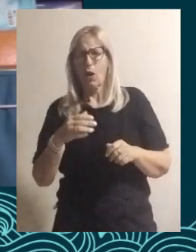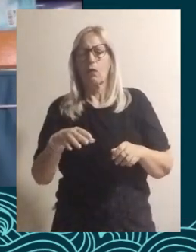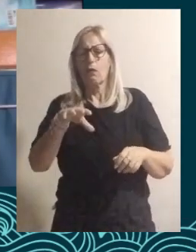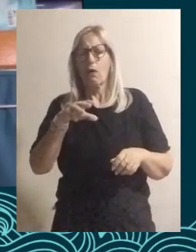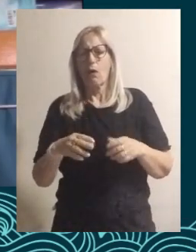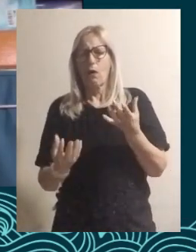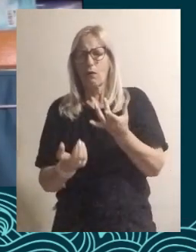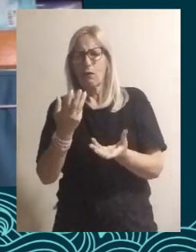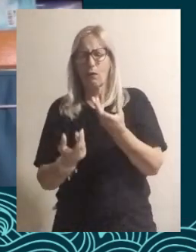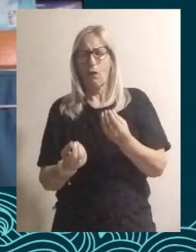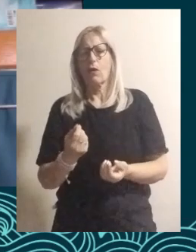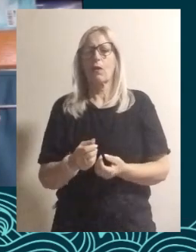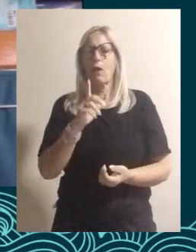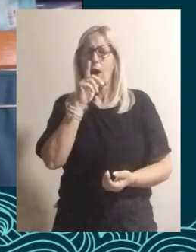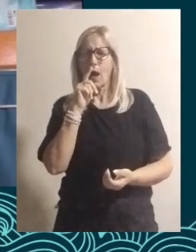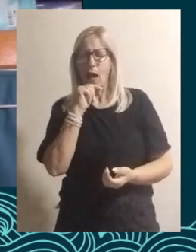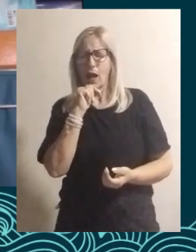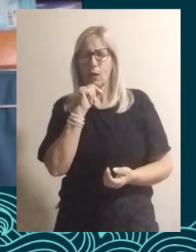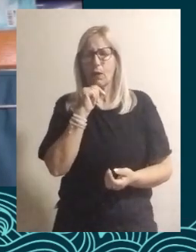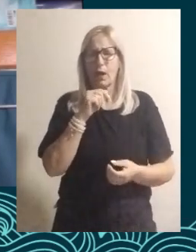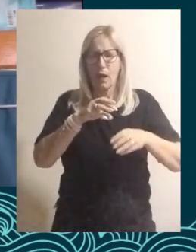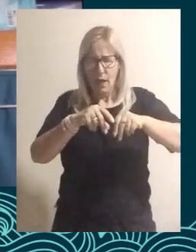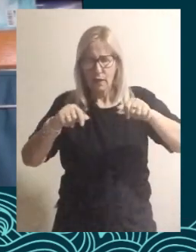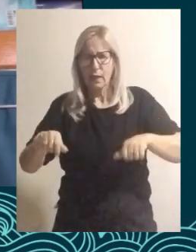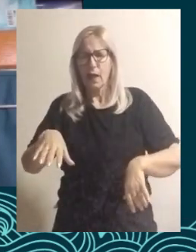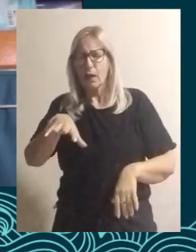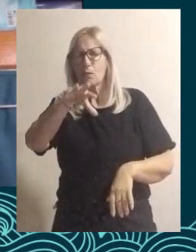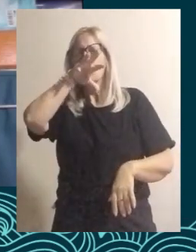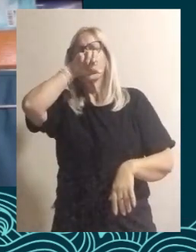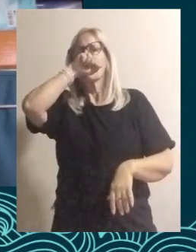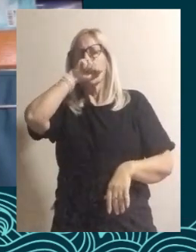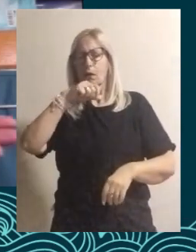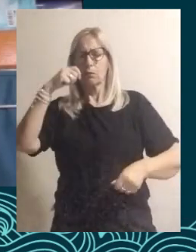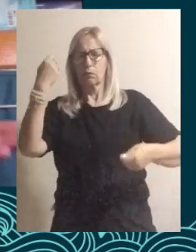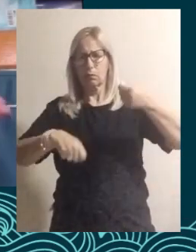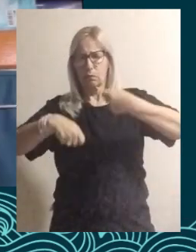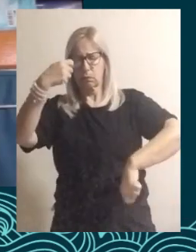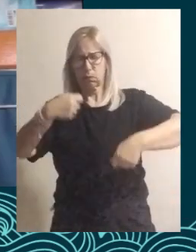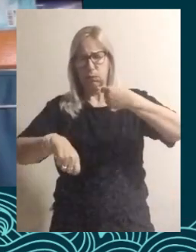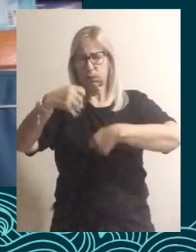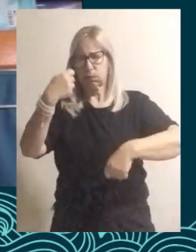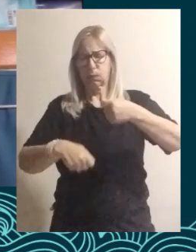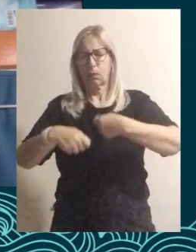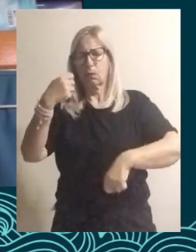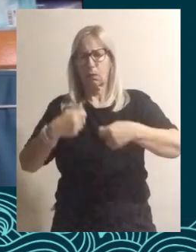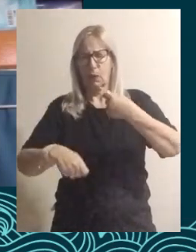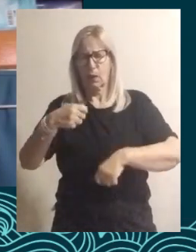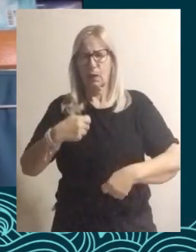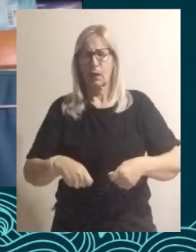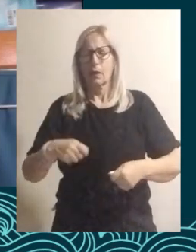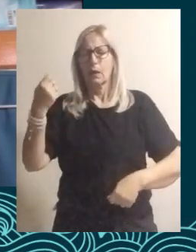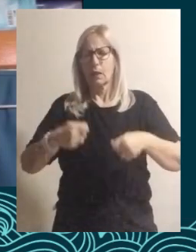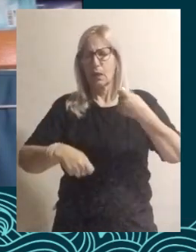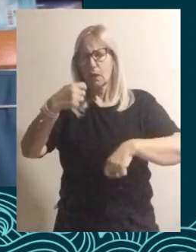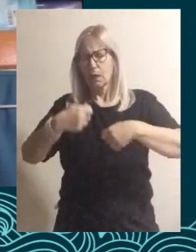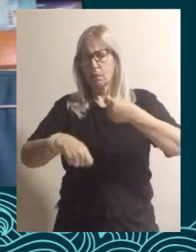você juntava os 4 elementos, um pouco de fogo, um pouco de terra, água e ar, e ela tocava um tambor feito de